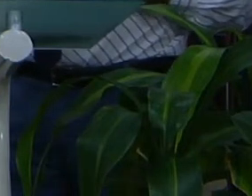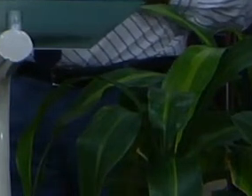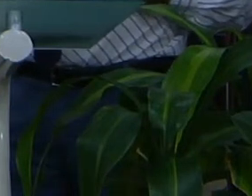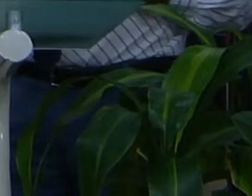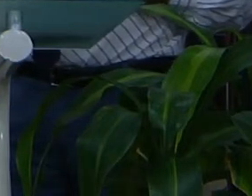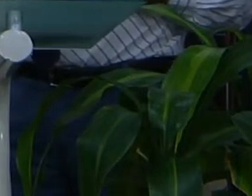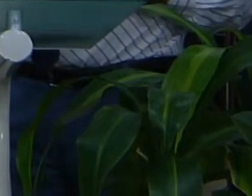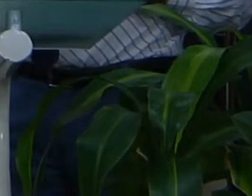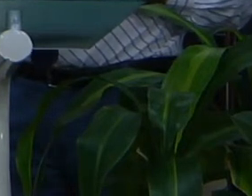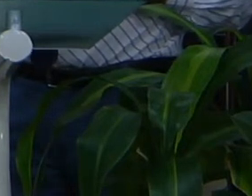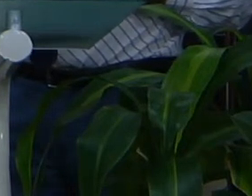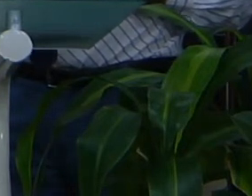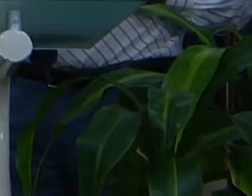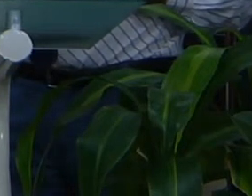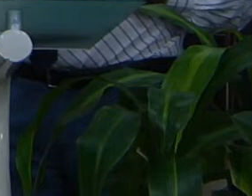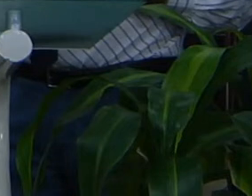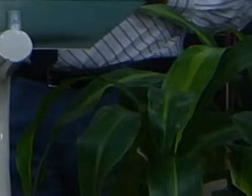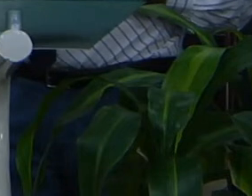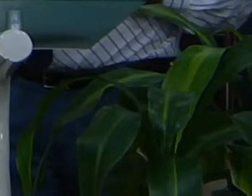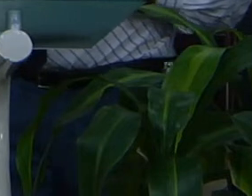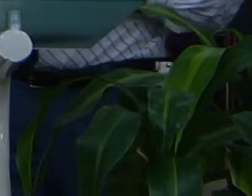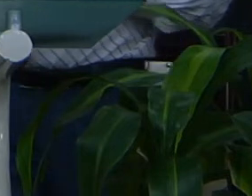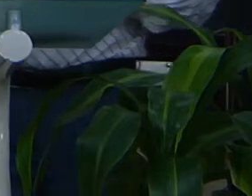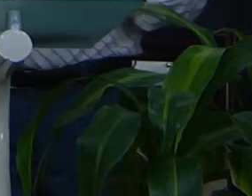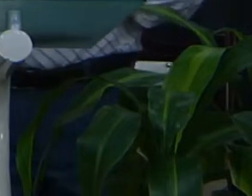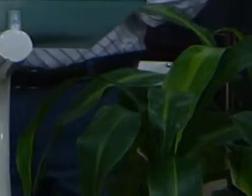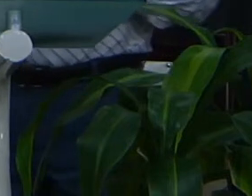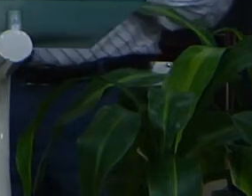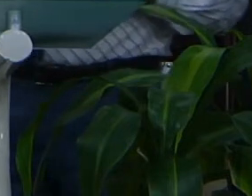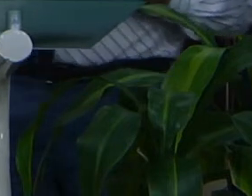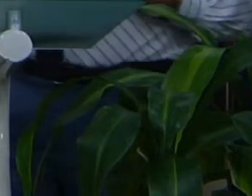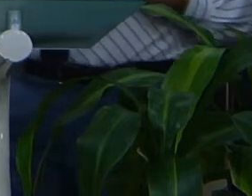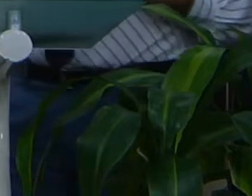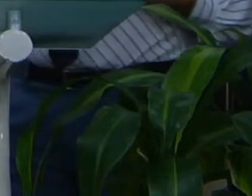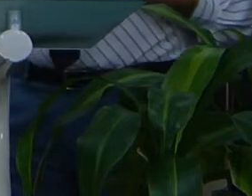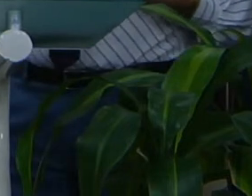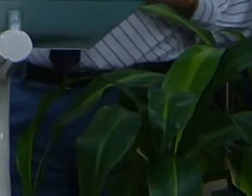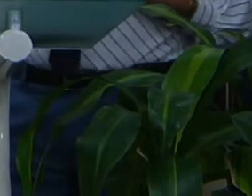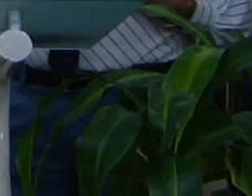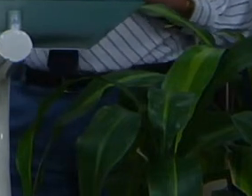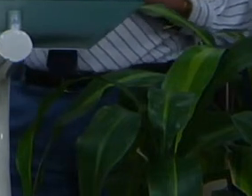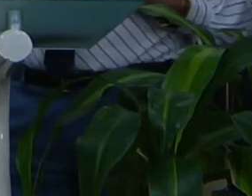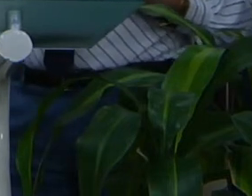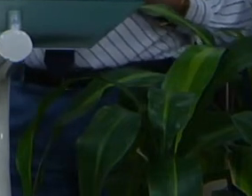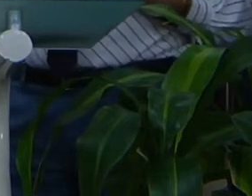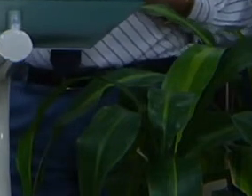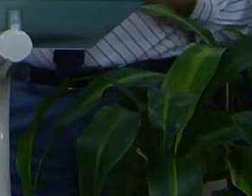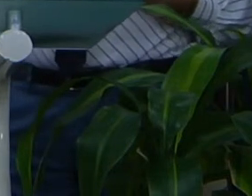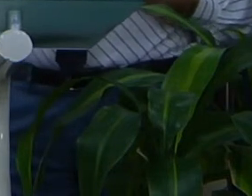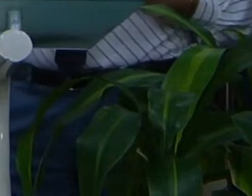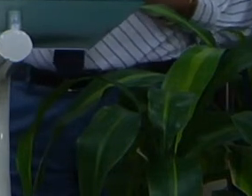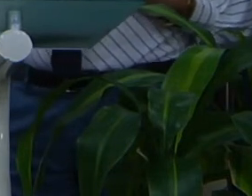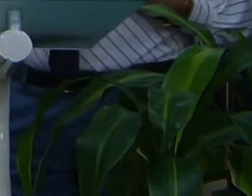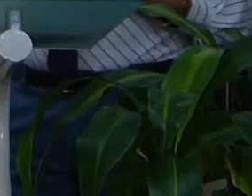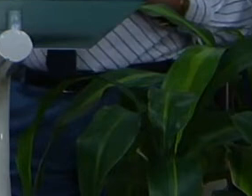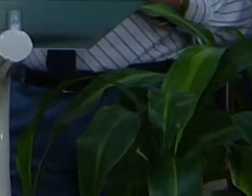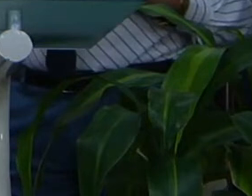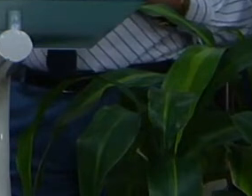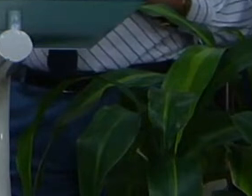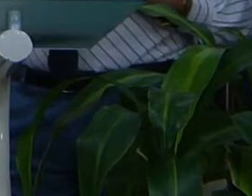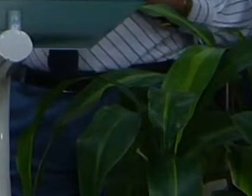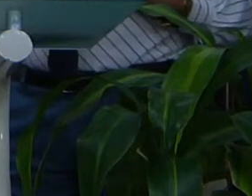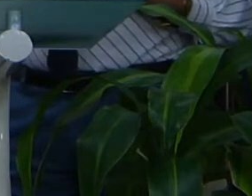como diz a tua palavra nenhuma condenação a para os que estão em cristo